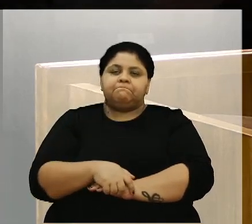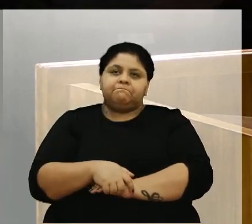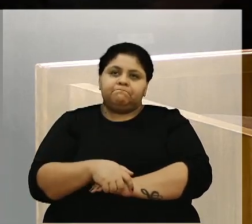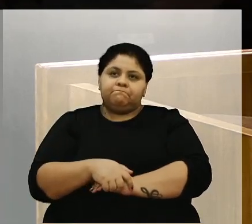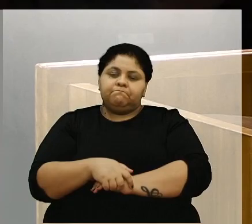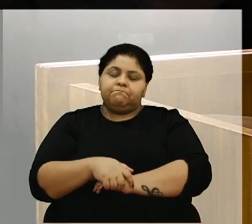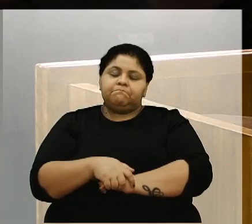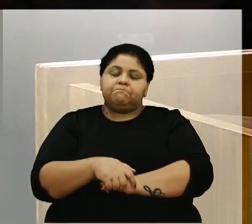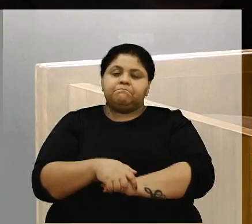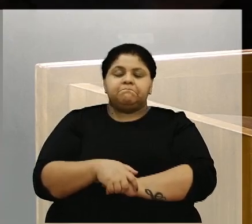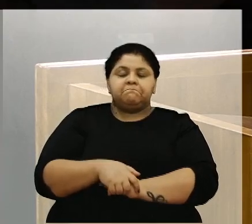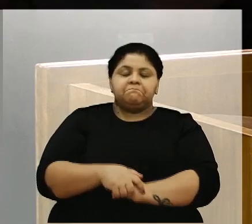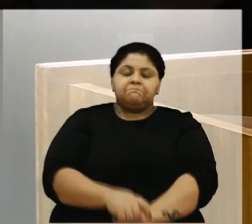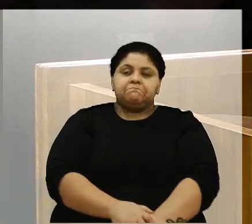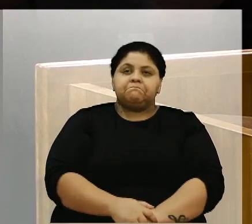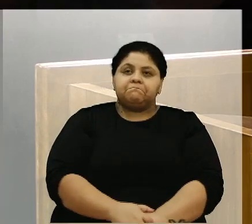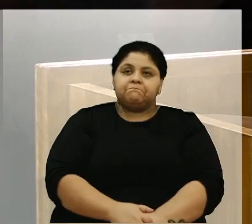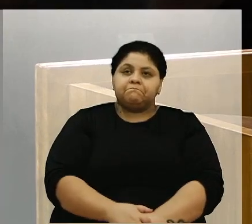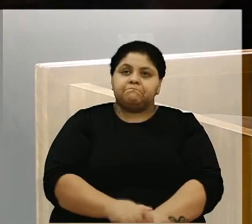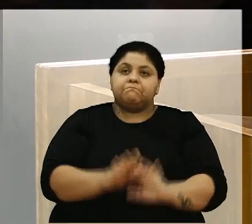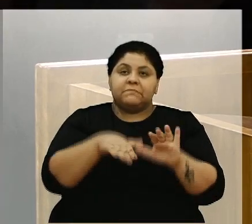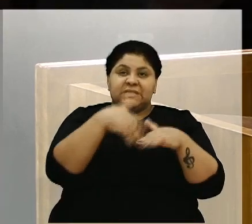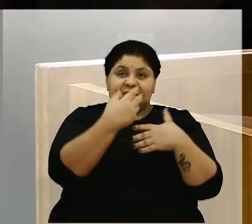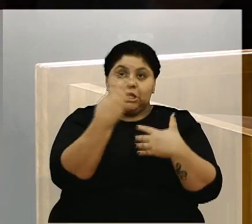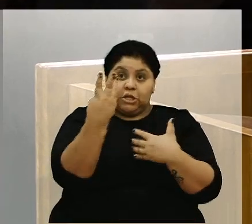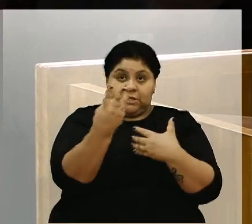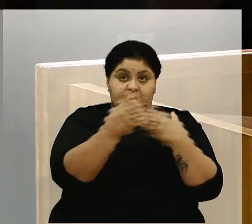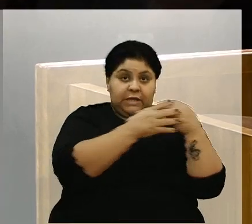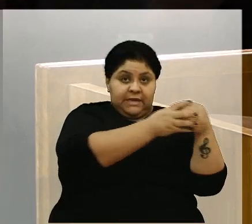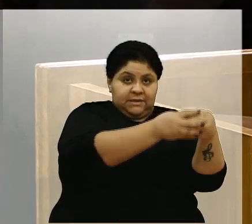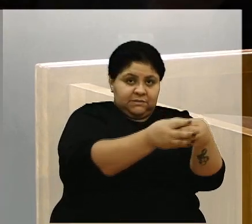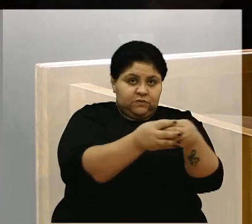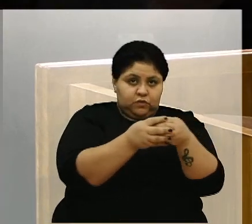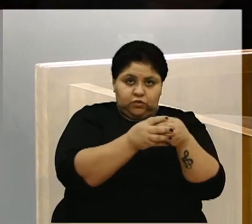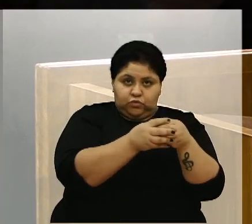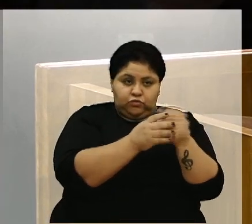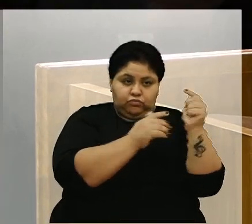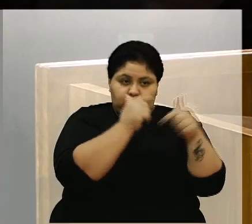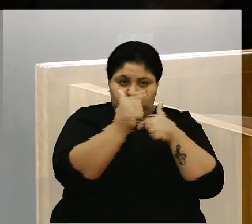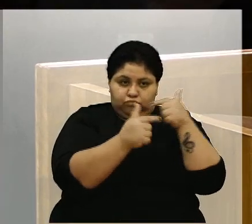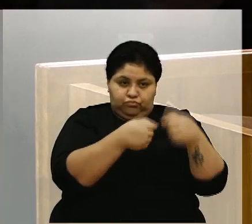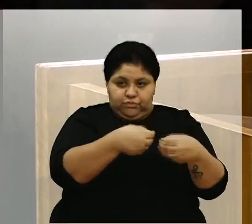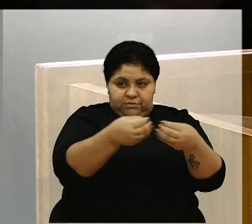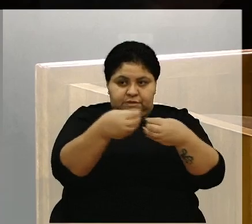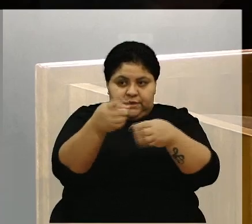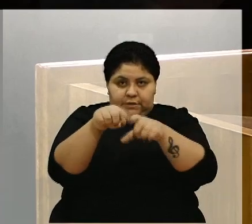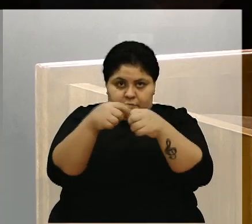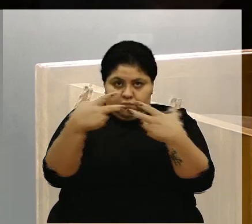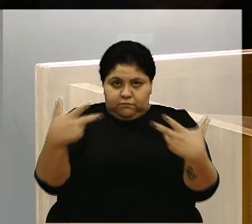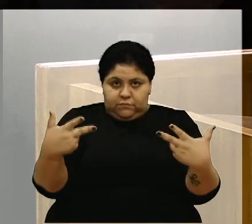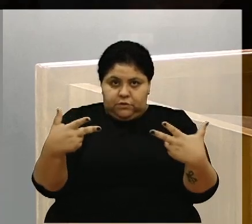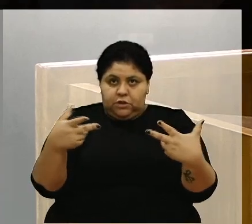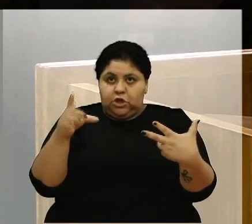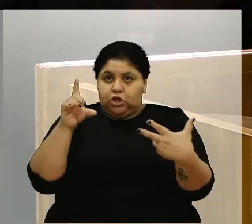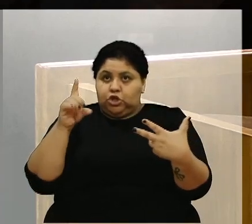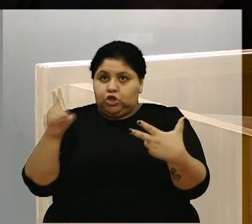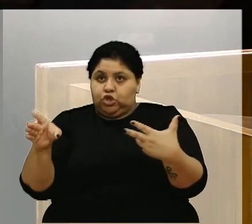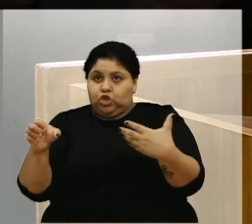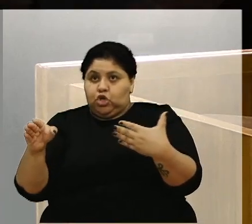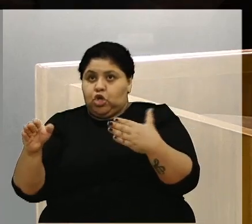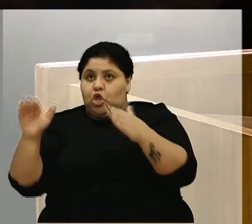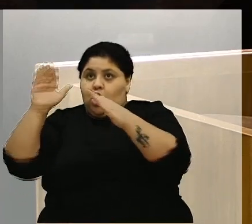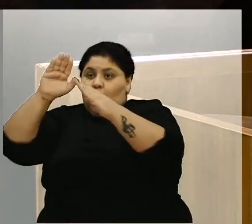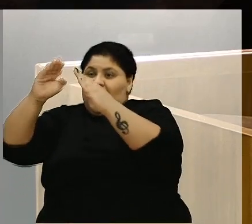Foram, além dessas 3 equipes que estão entregando materiais, só de lona, para vocês terem